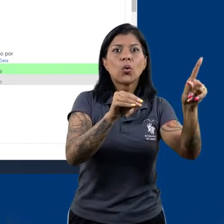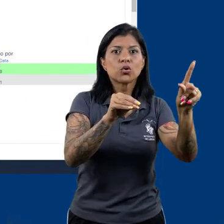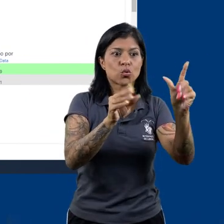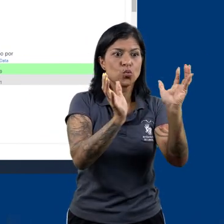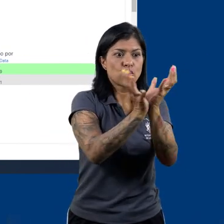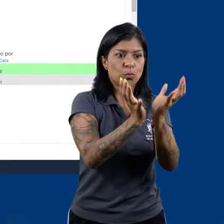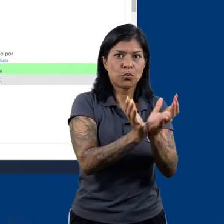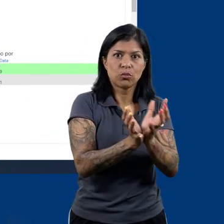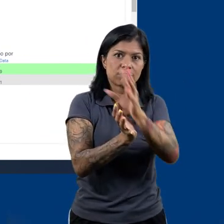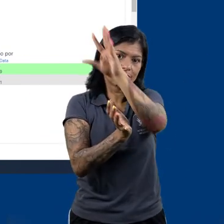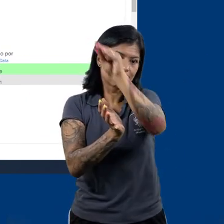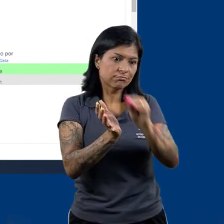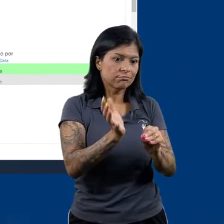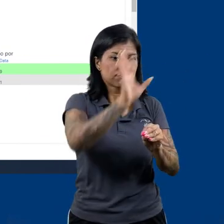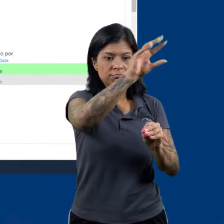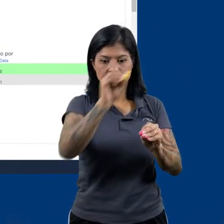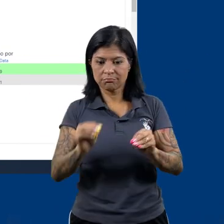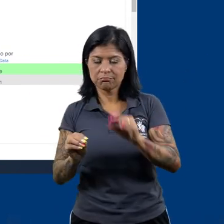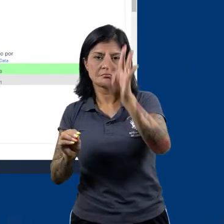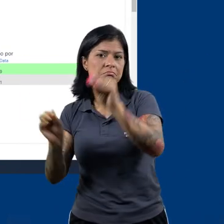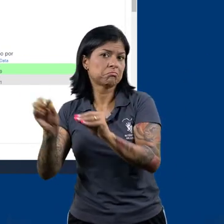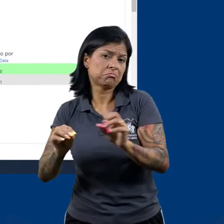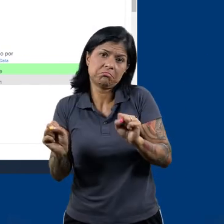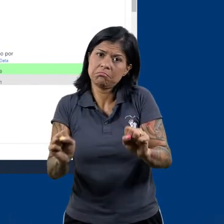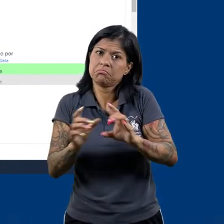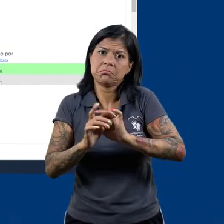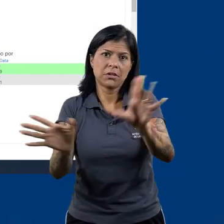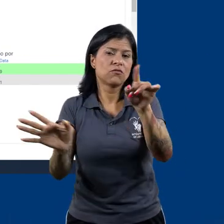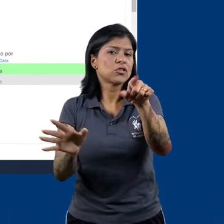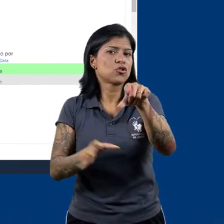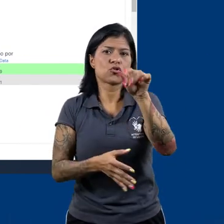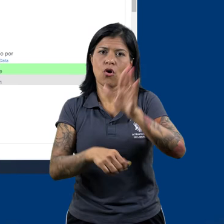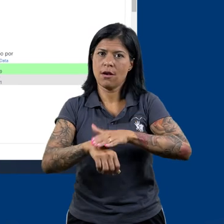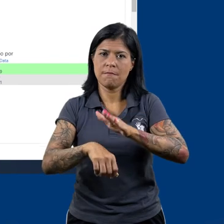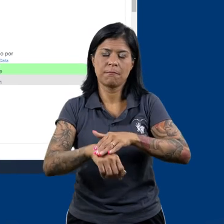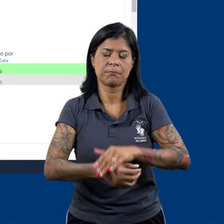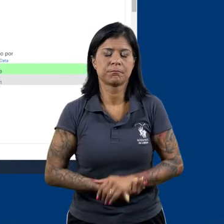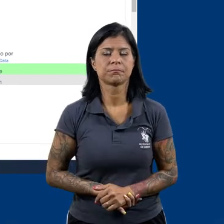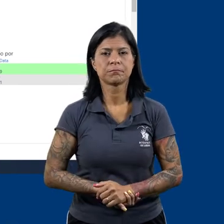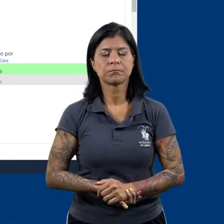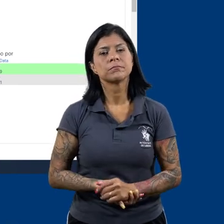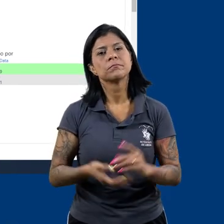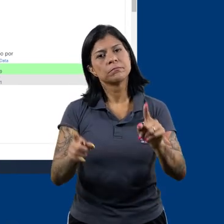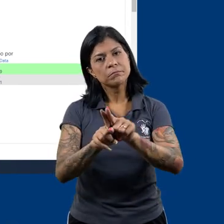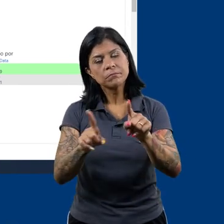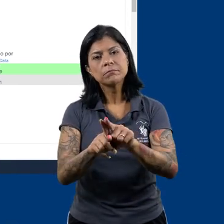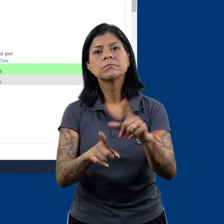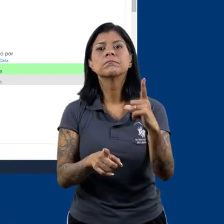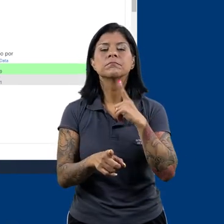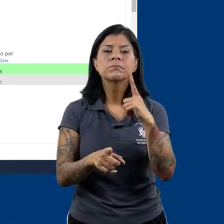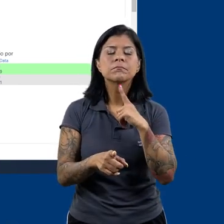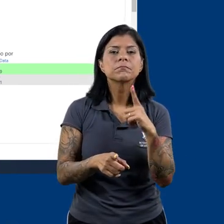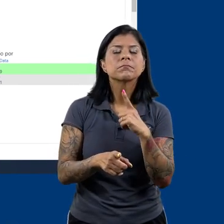e movê-los para outros bancos categoria E